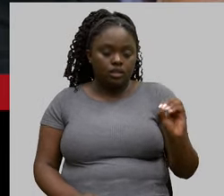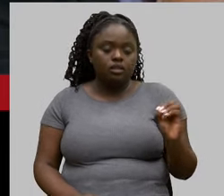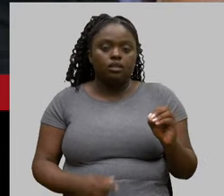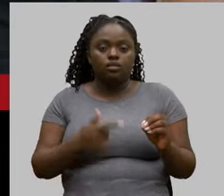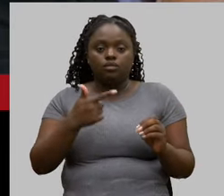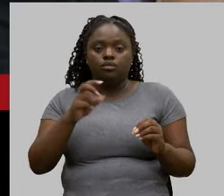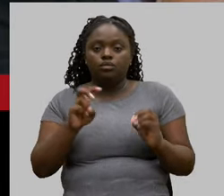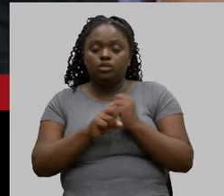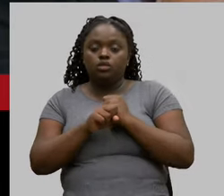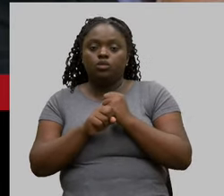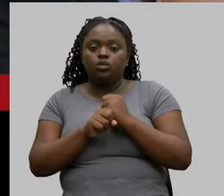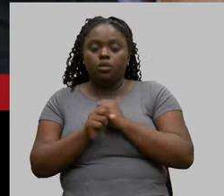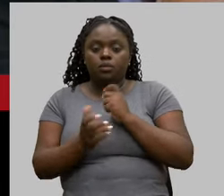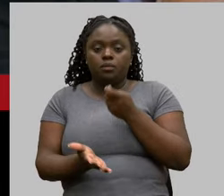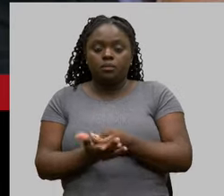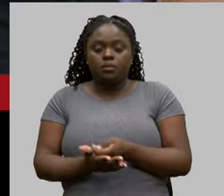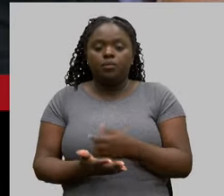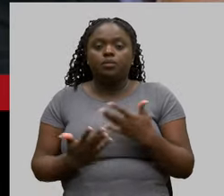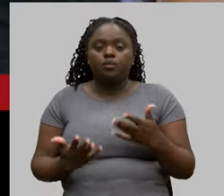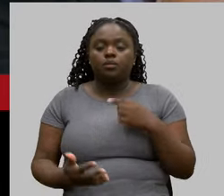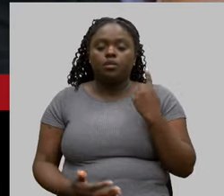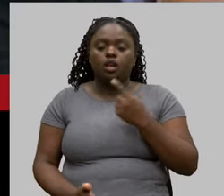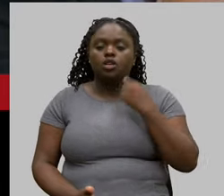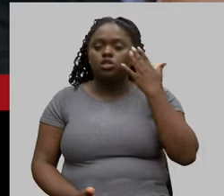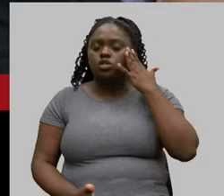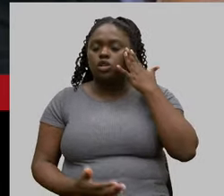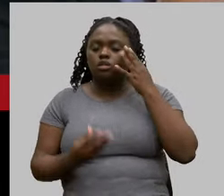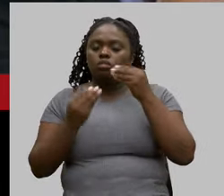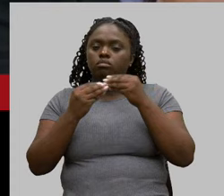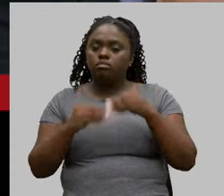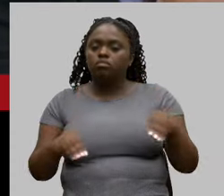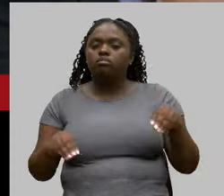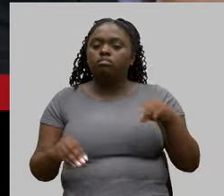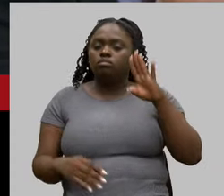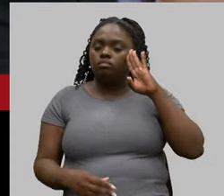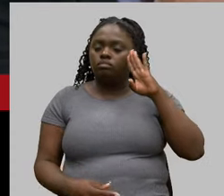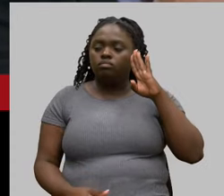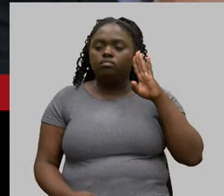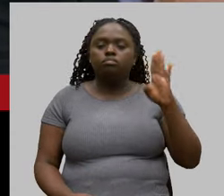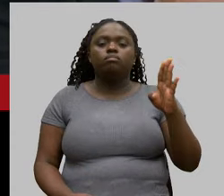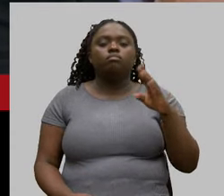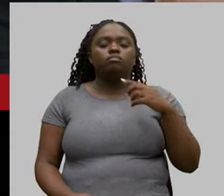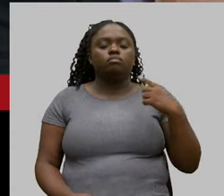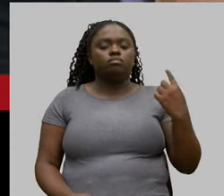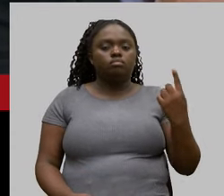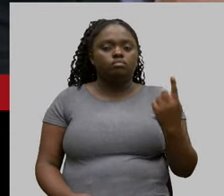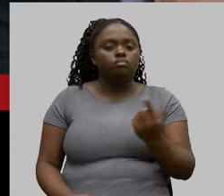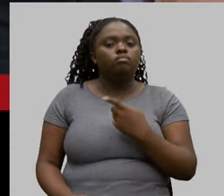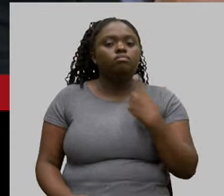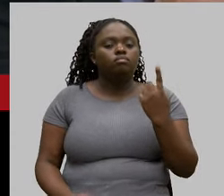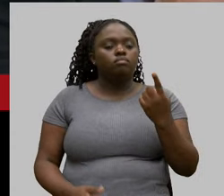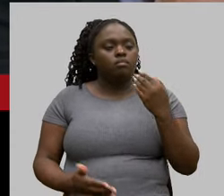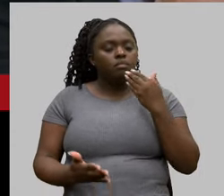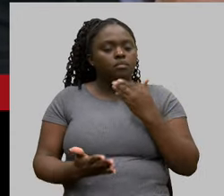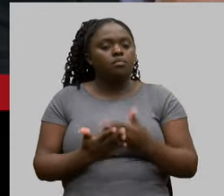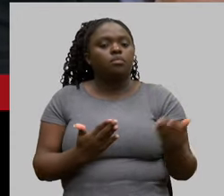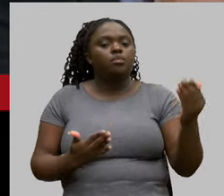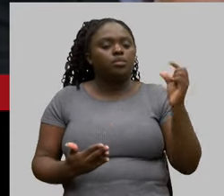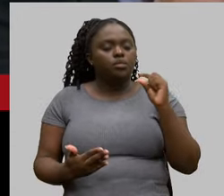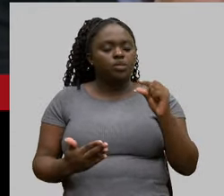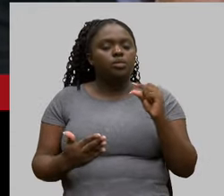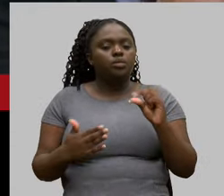entende que isso foi muito prejudicial inclusive eh a gente argui um pouco a inconstitucionalidade disso